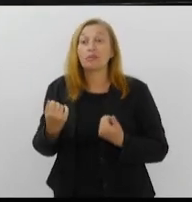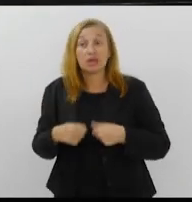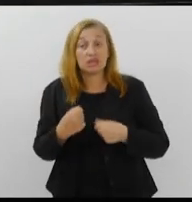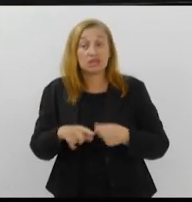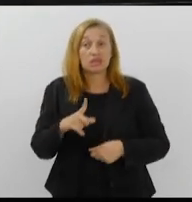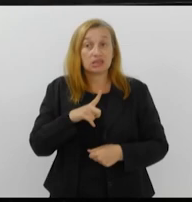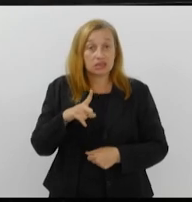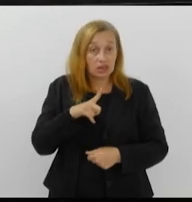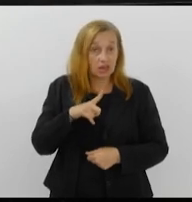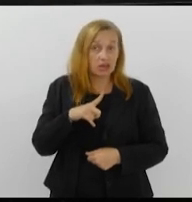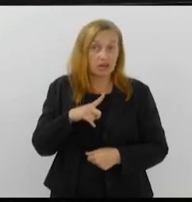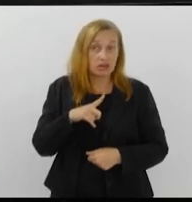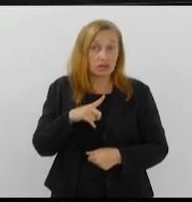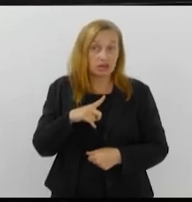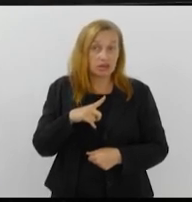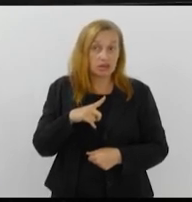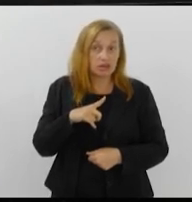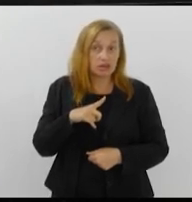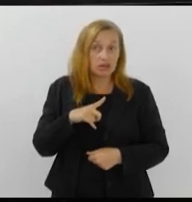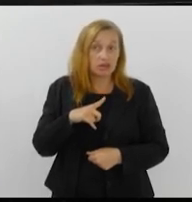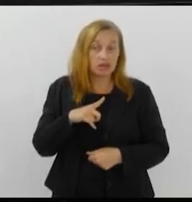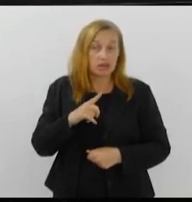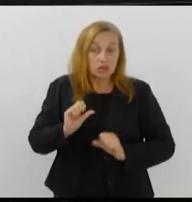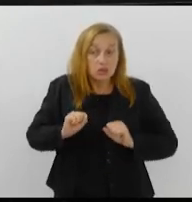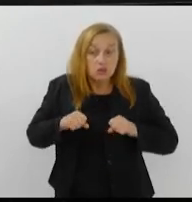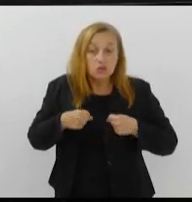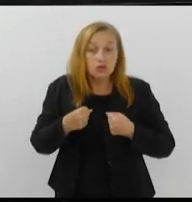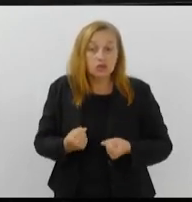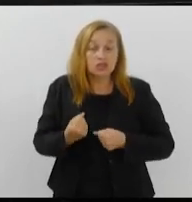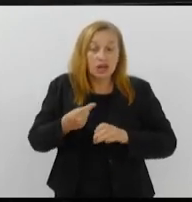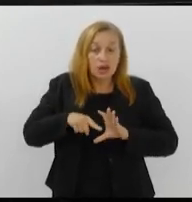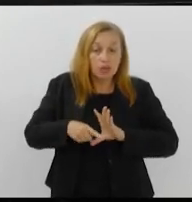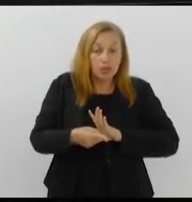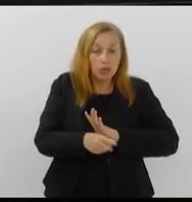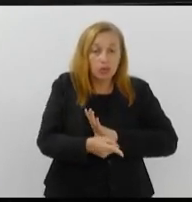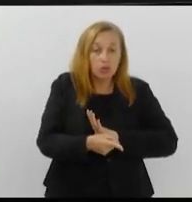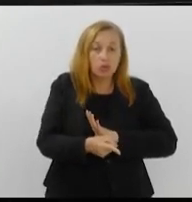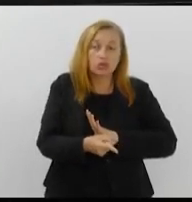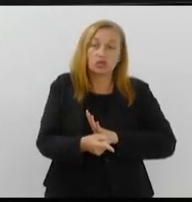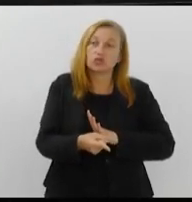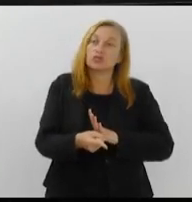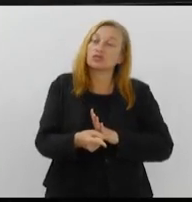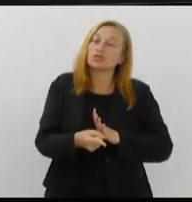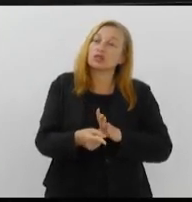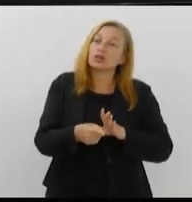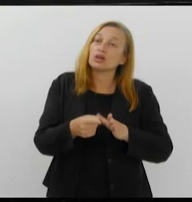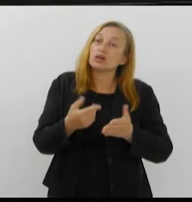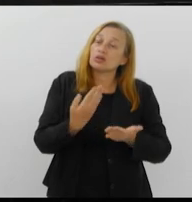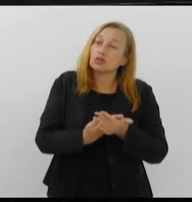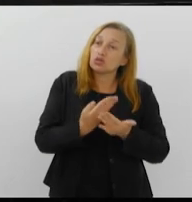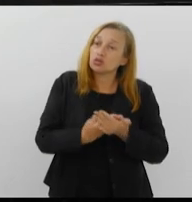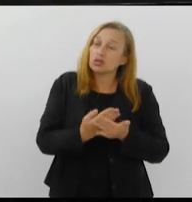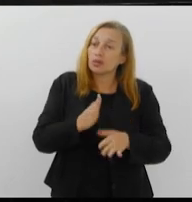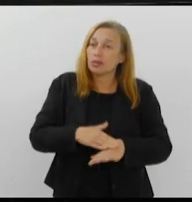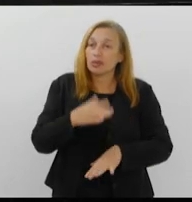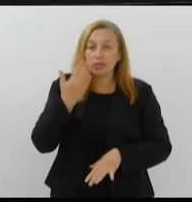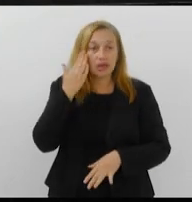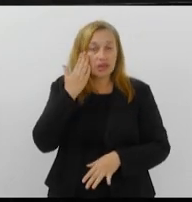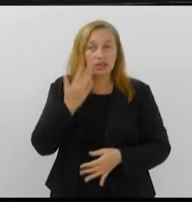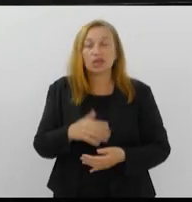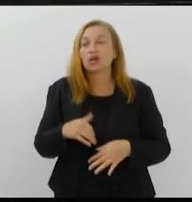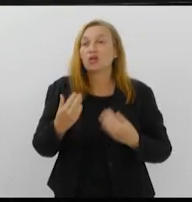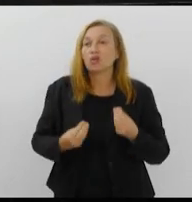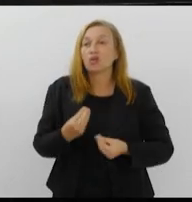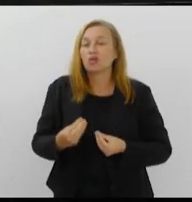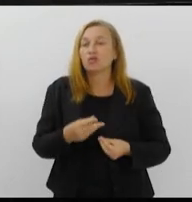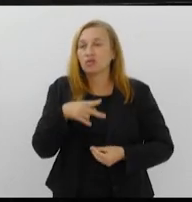é o espírito de correr atrás, de buscar como fazer isso. É isso que esse projeto trata. Ele não trata de